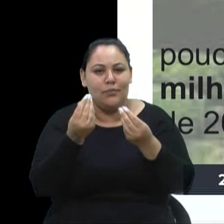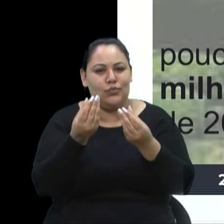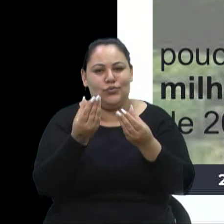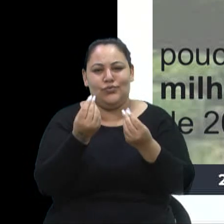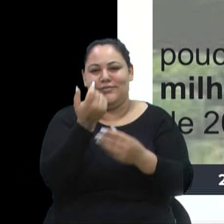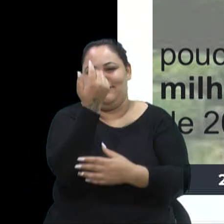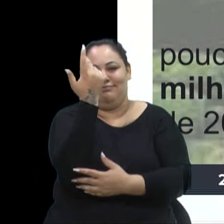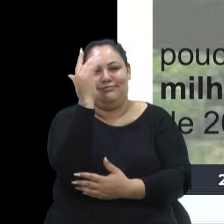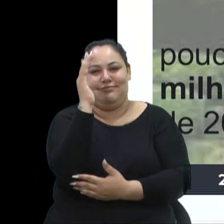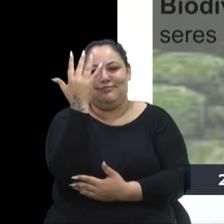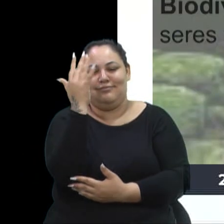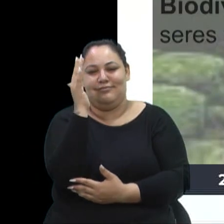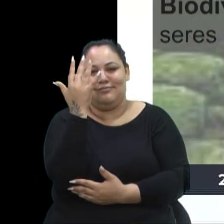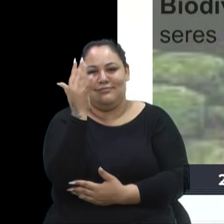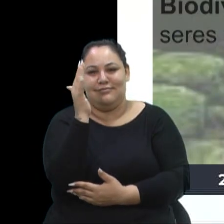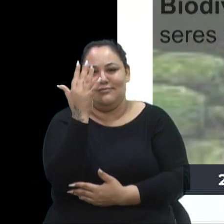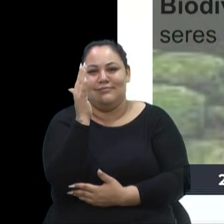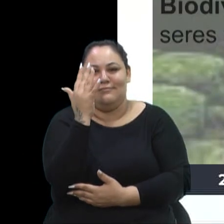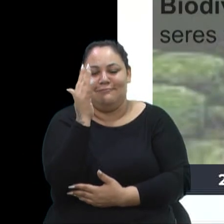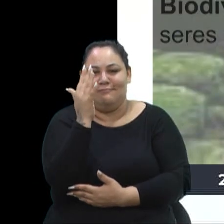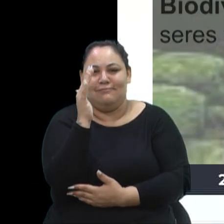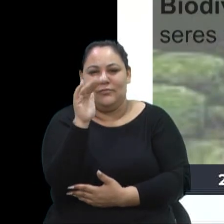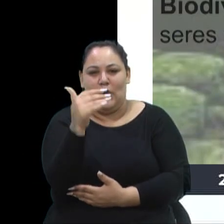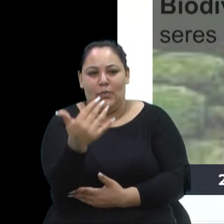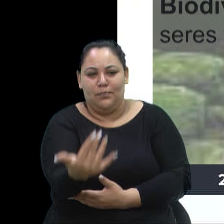árvore que não ficou de pé.